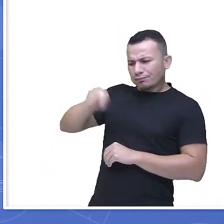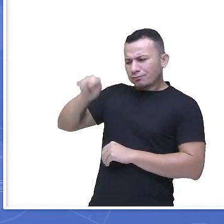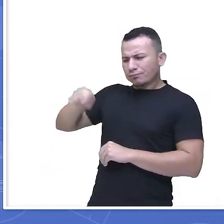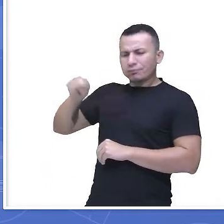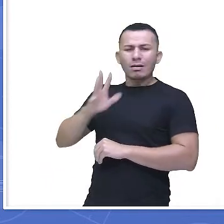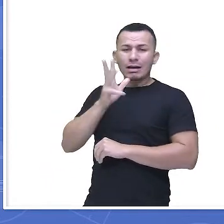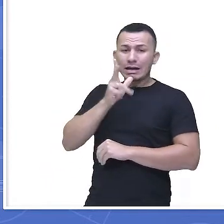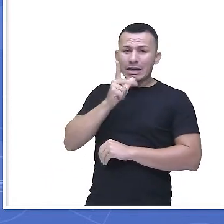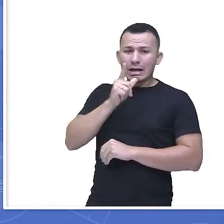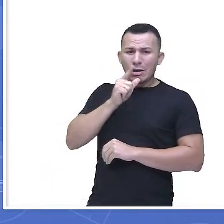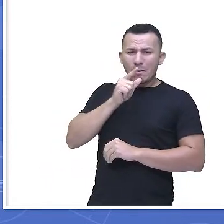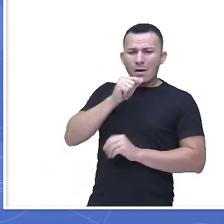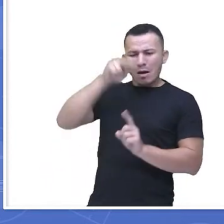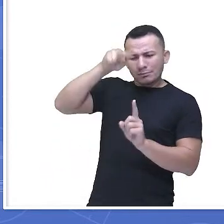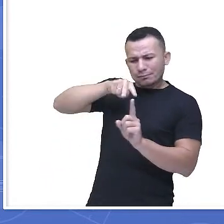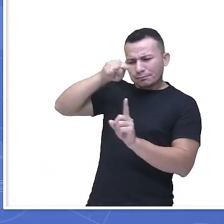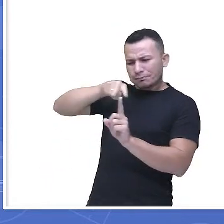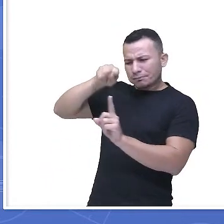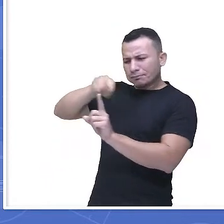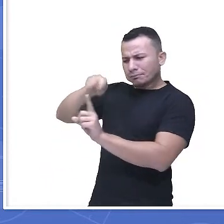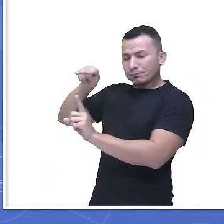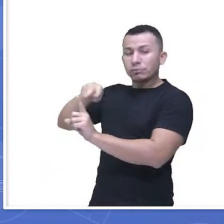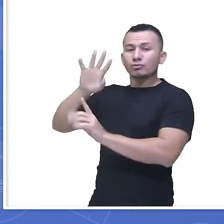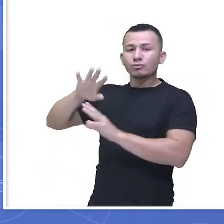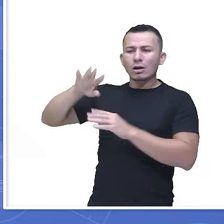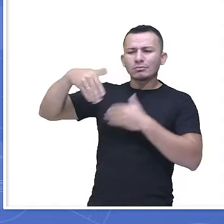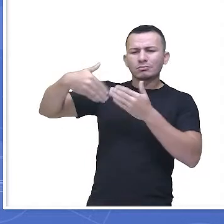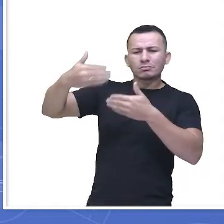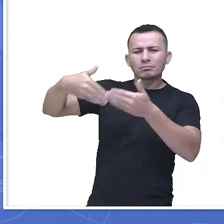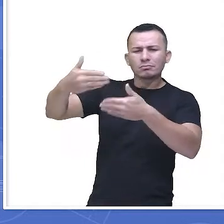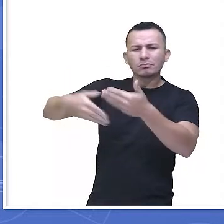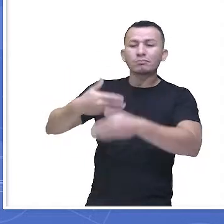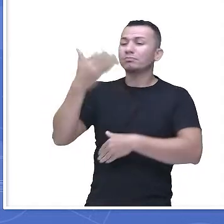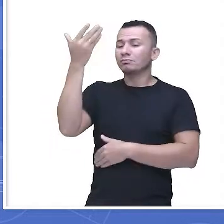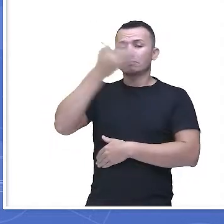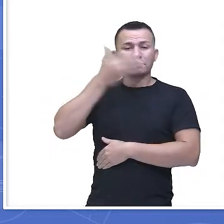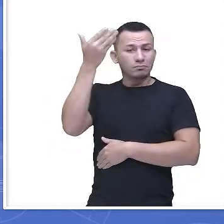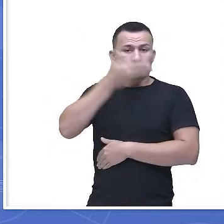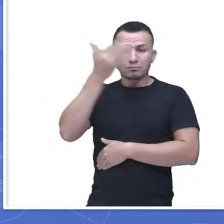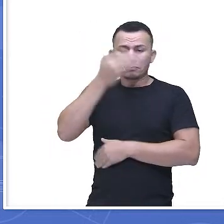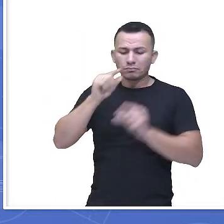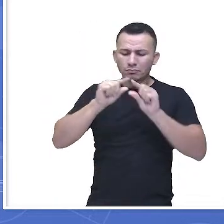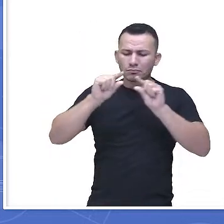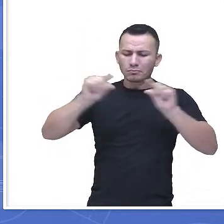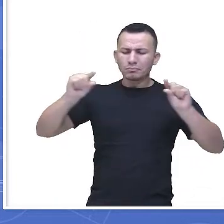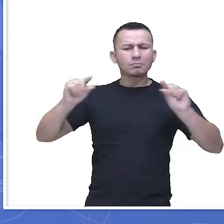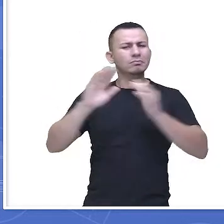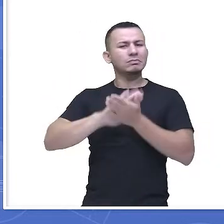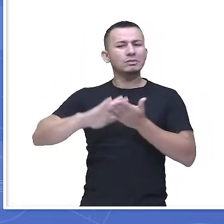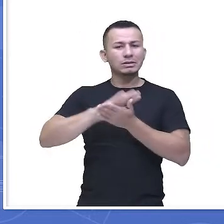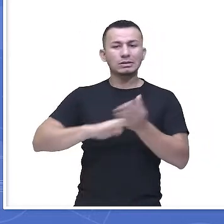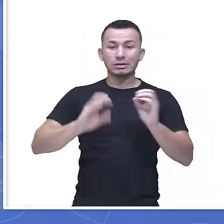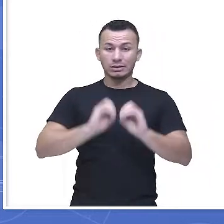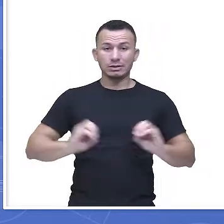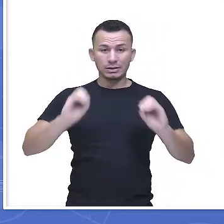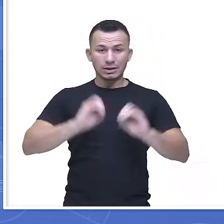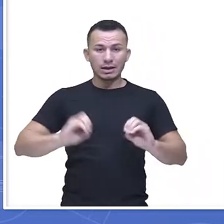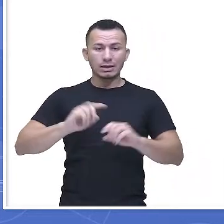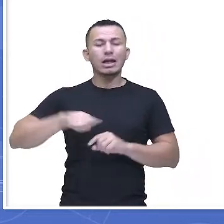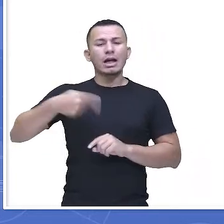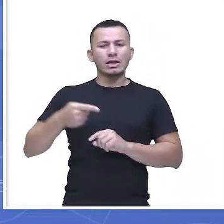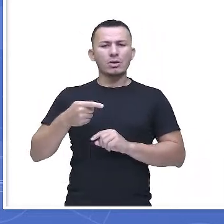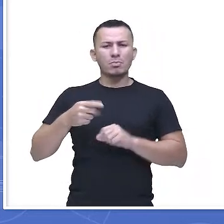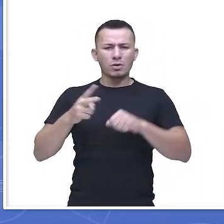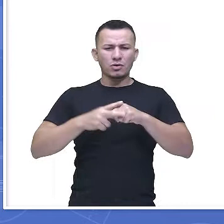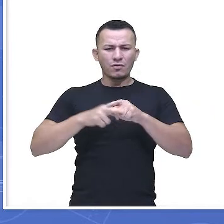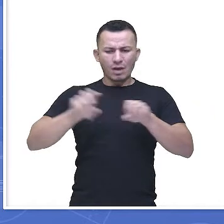prolongado. Alguns dias depois, ele não visualizou micro-organismos. Depois ele quebrou aqui